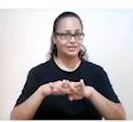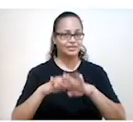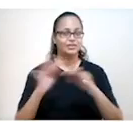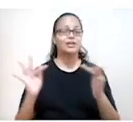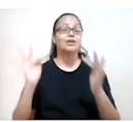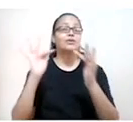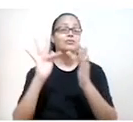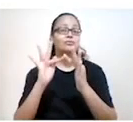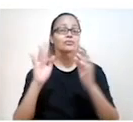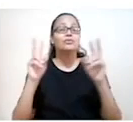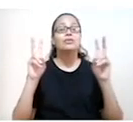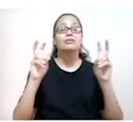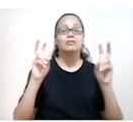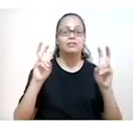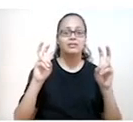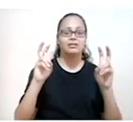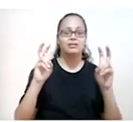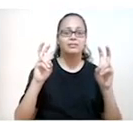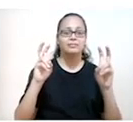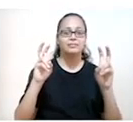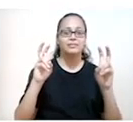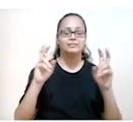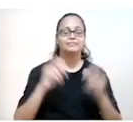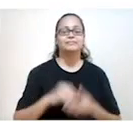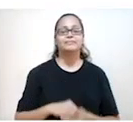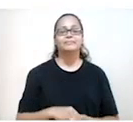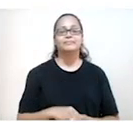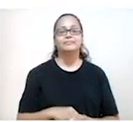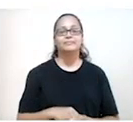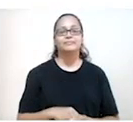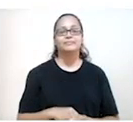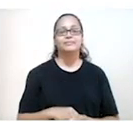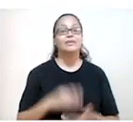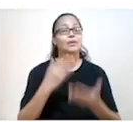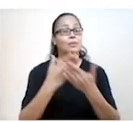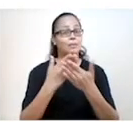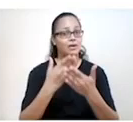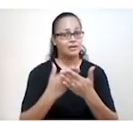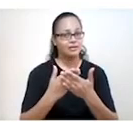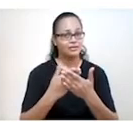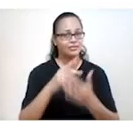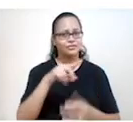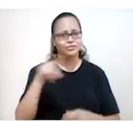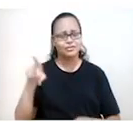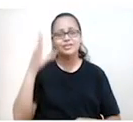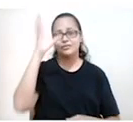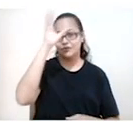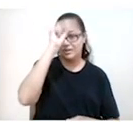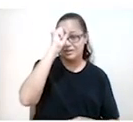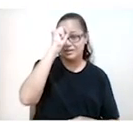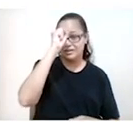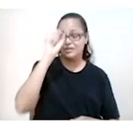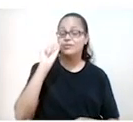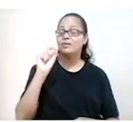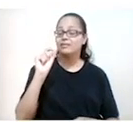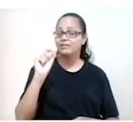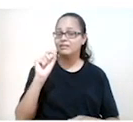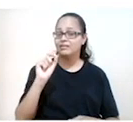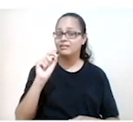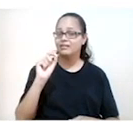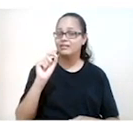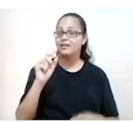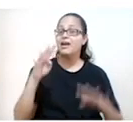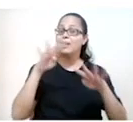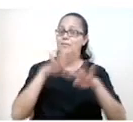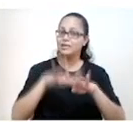função, né? Função é a dependência entre duas variáveis. Com a aula vocês vão entender melhor o que é isso, né? Na matemática tem